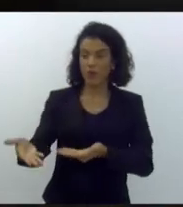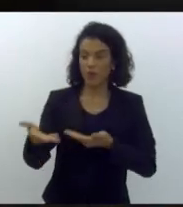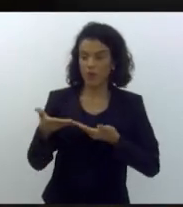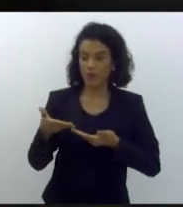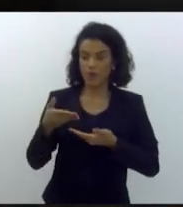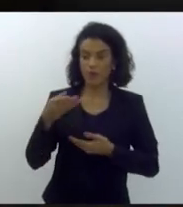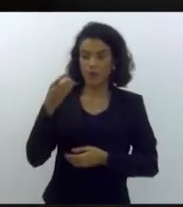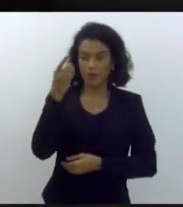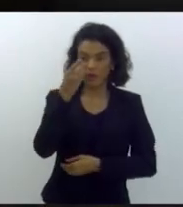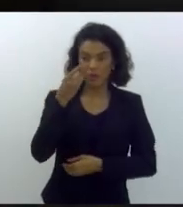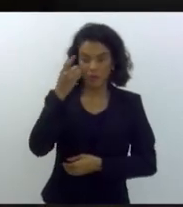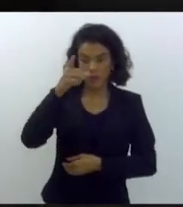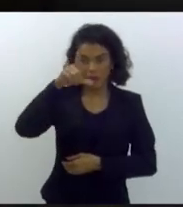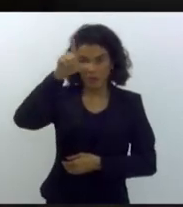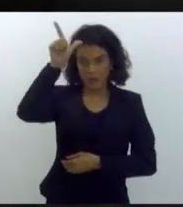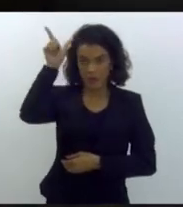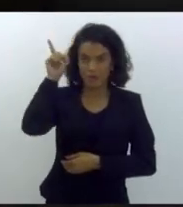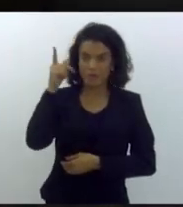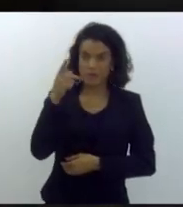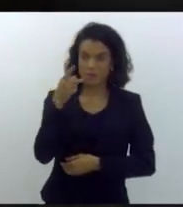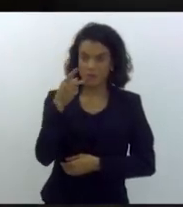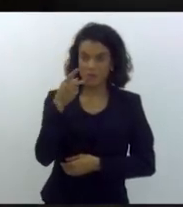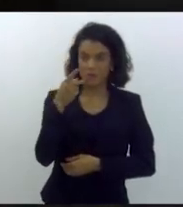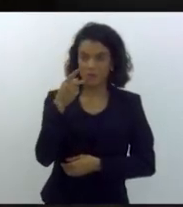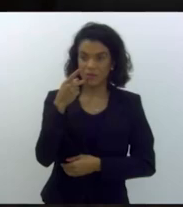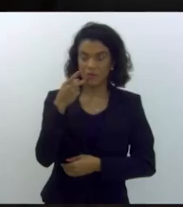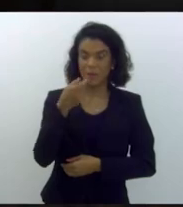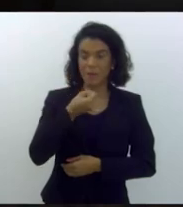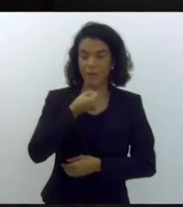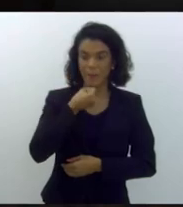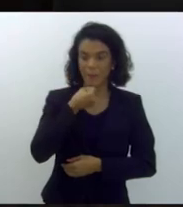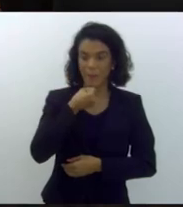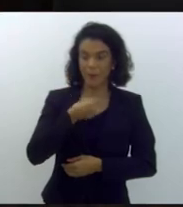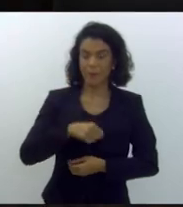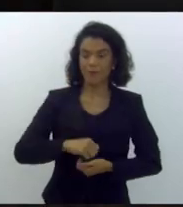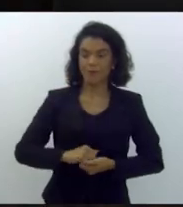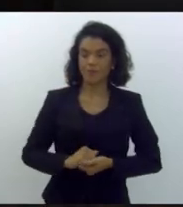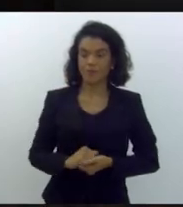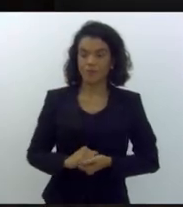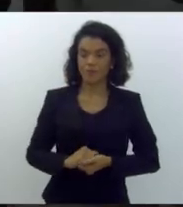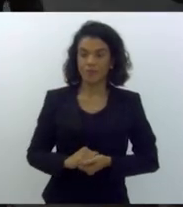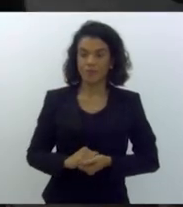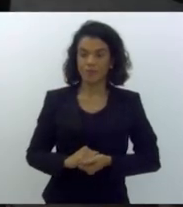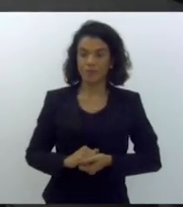o Deputado Luiz Paulo da Rocha para fazer o uso da Tribuna